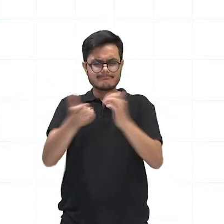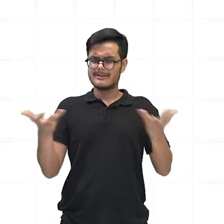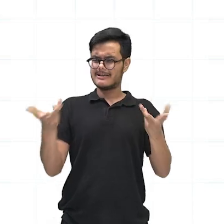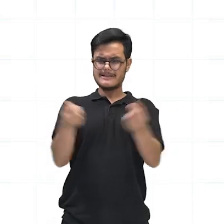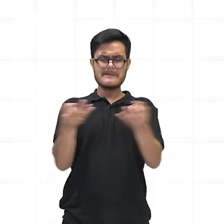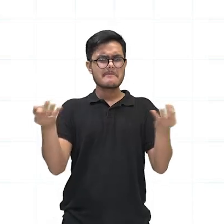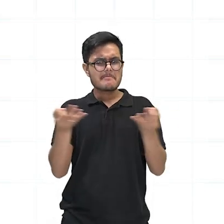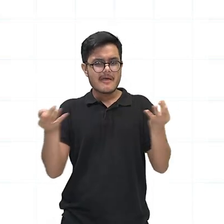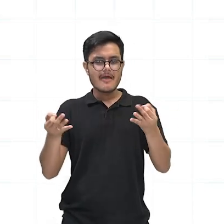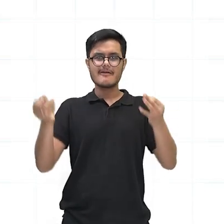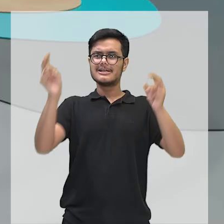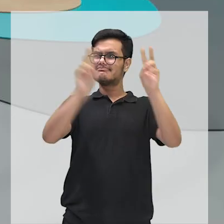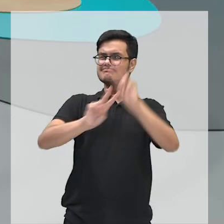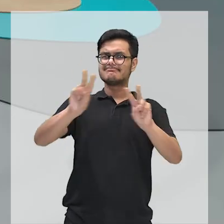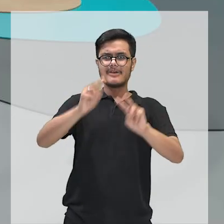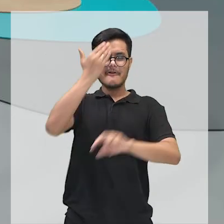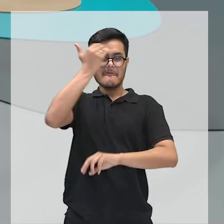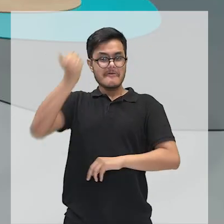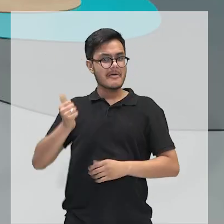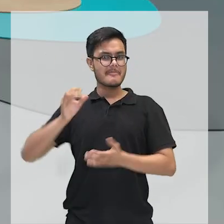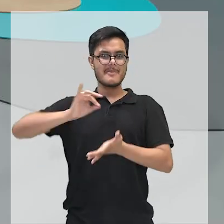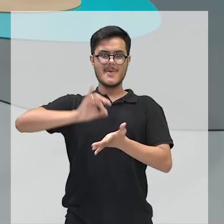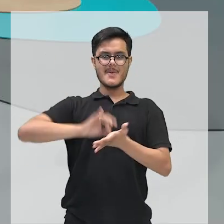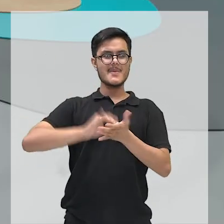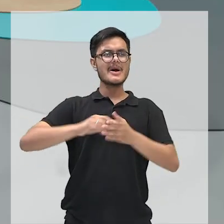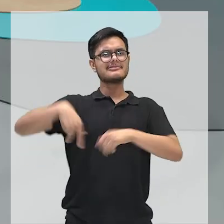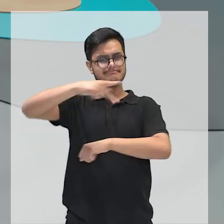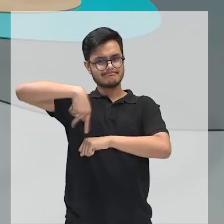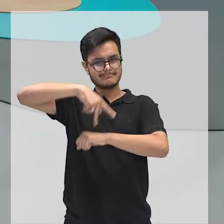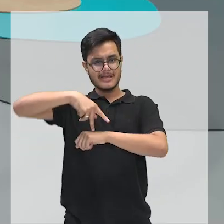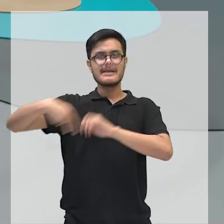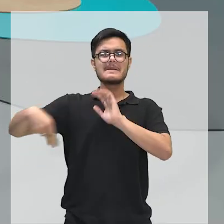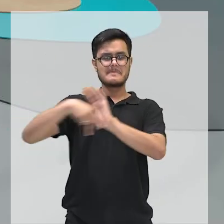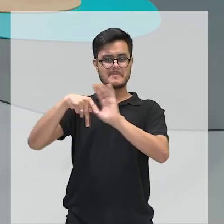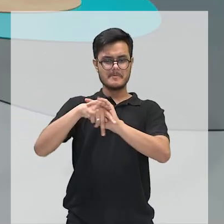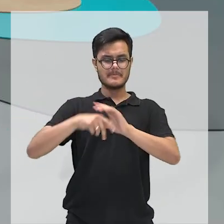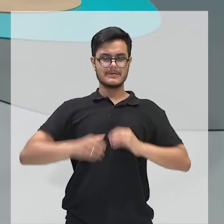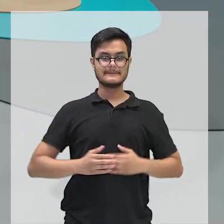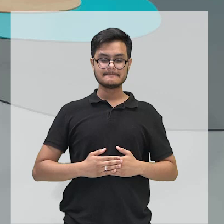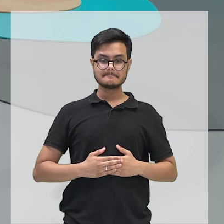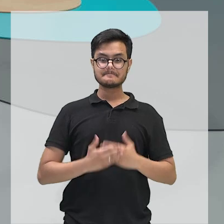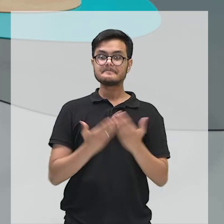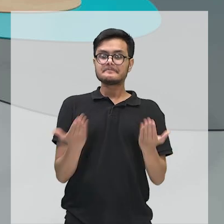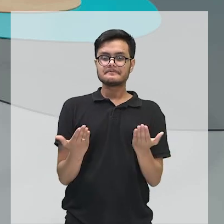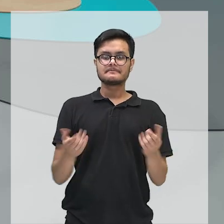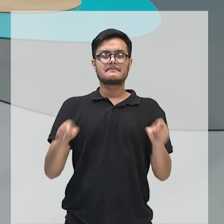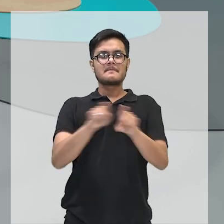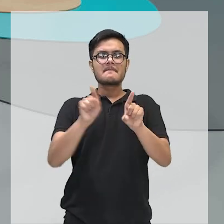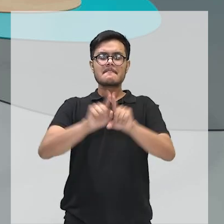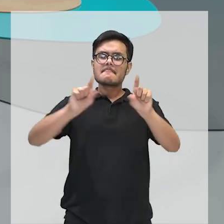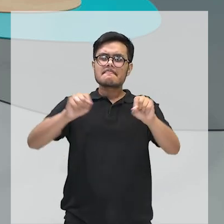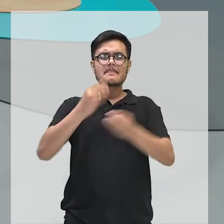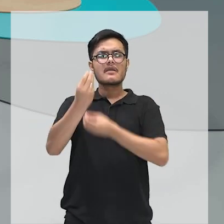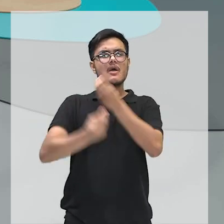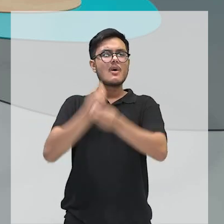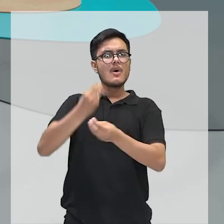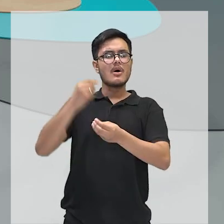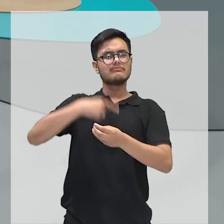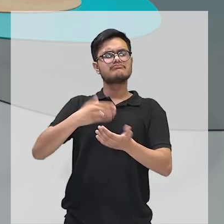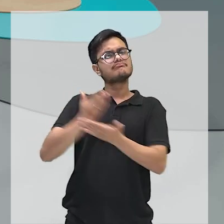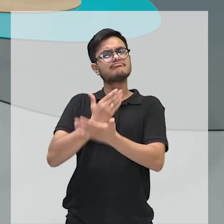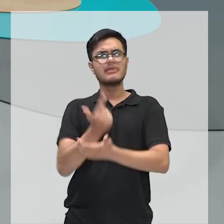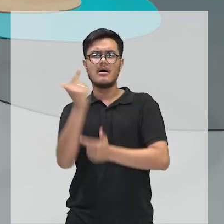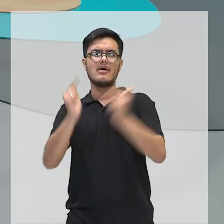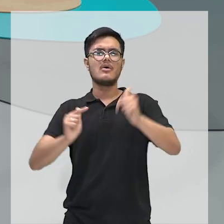visibilidade grandiosa, né, nesses países, certo? Então, vamos ali ver mais alguns elementos,